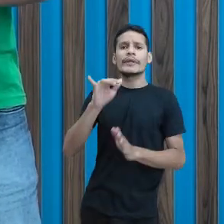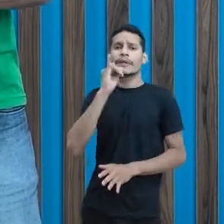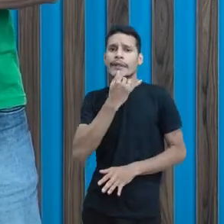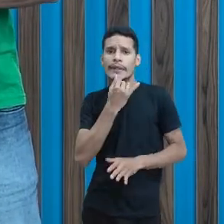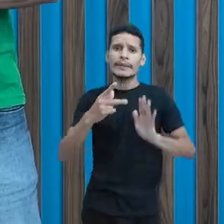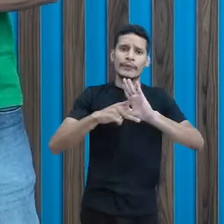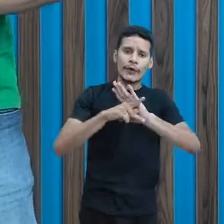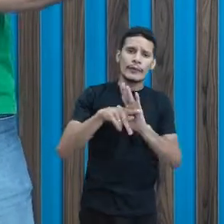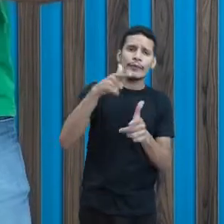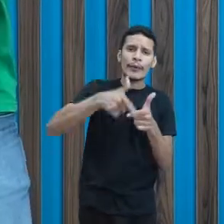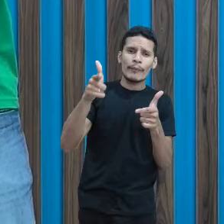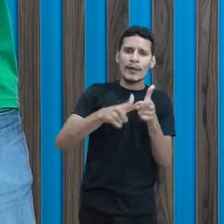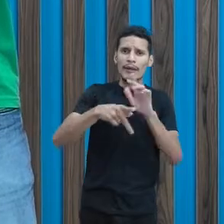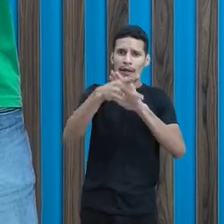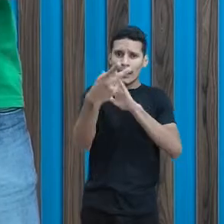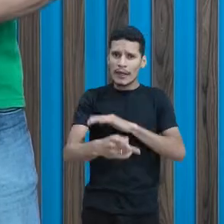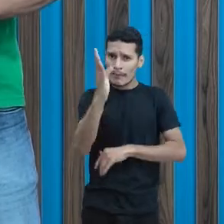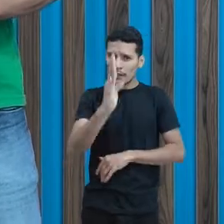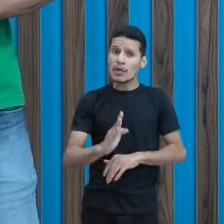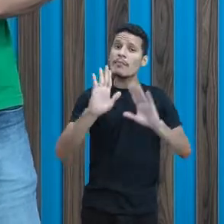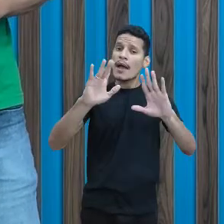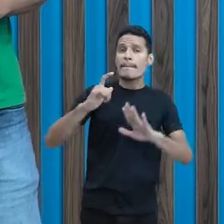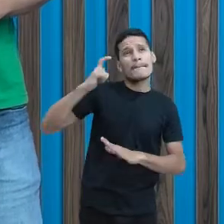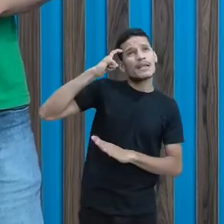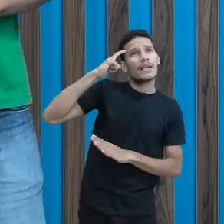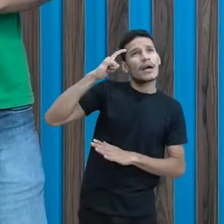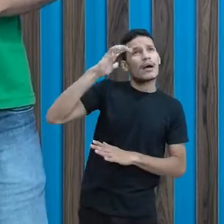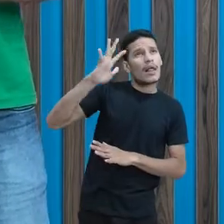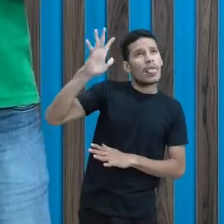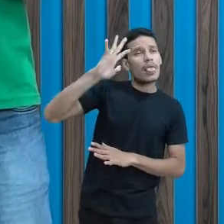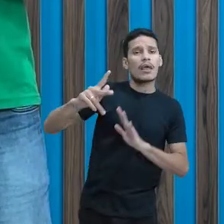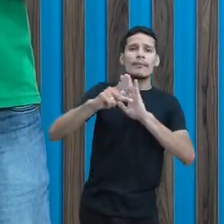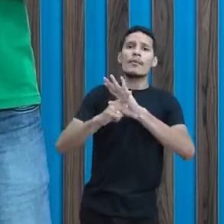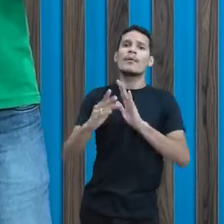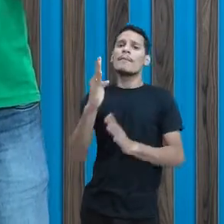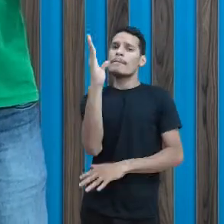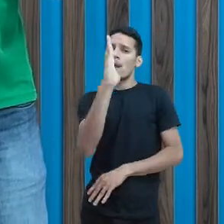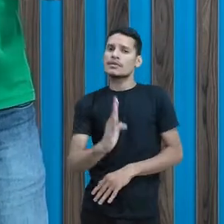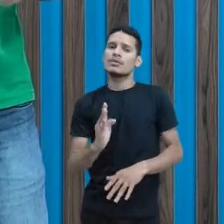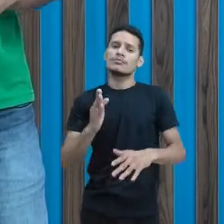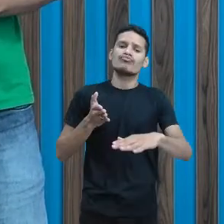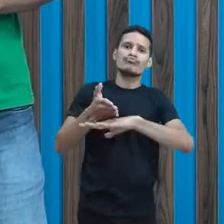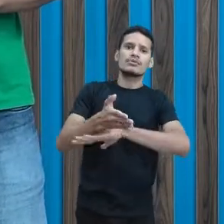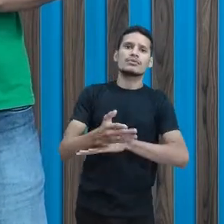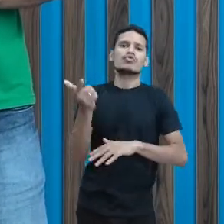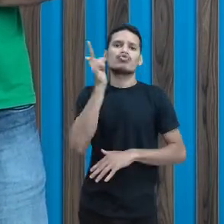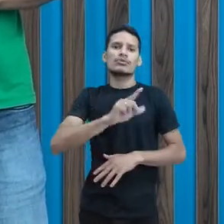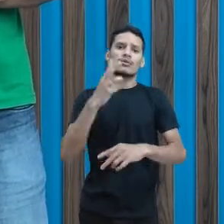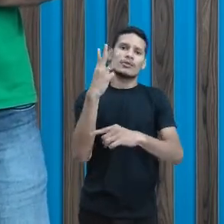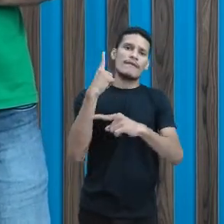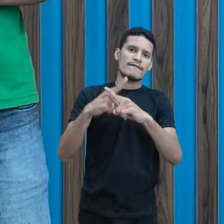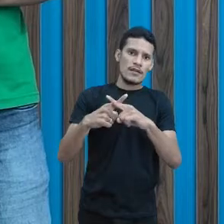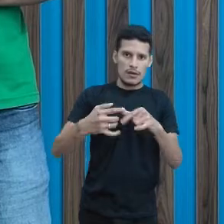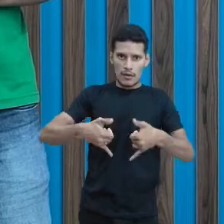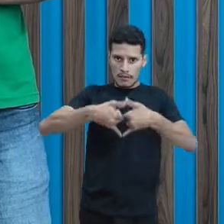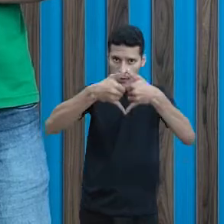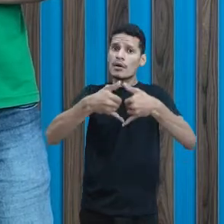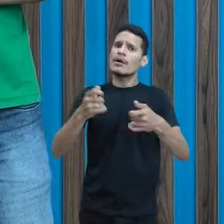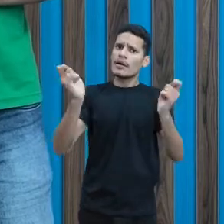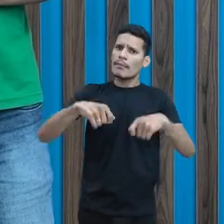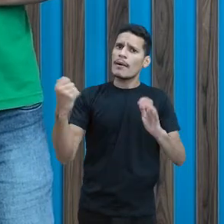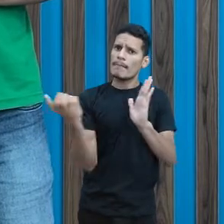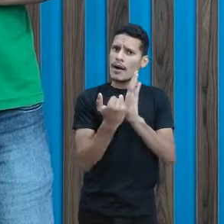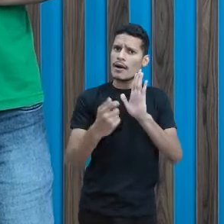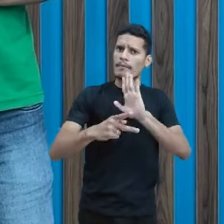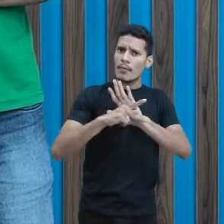vamos pensar no Brasil rumo ao tri. Então, essa música e a marca da seleção acabou sendo utilizada. E eu vou